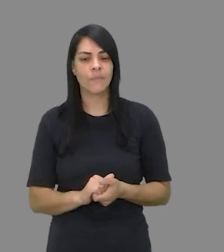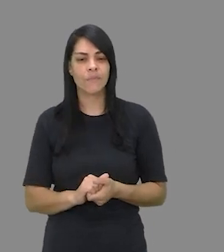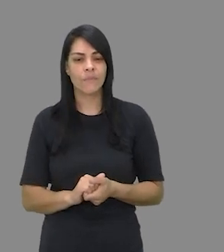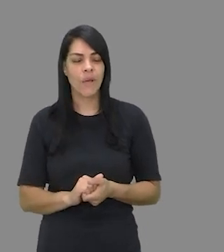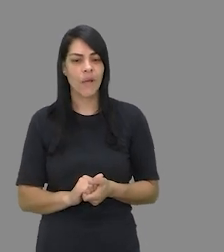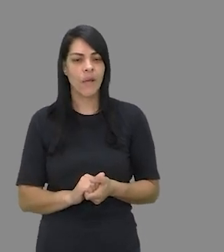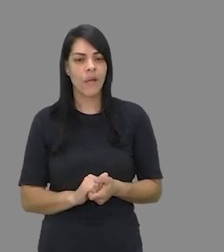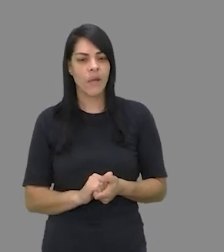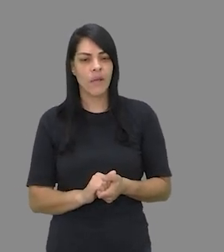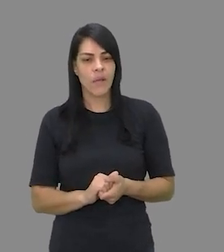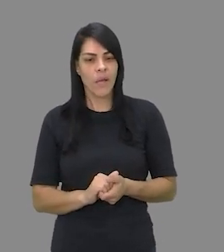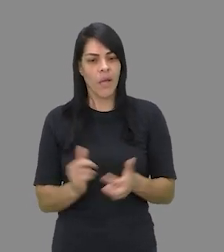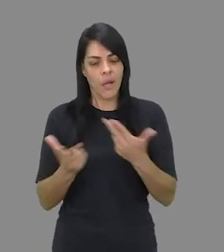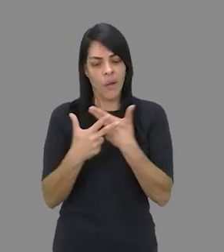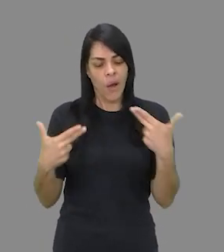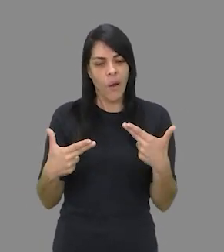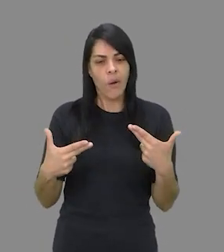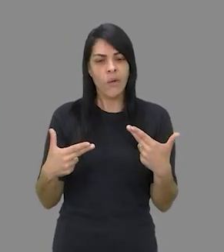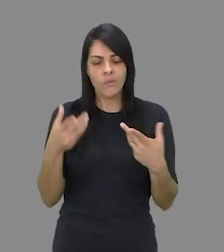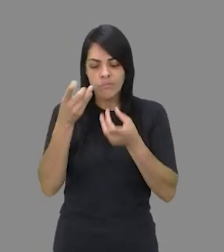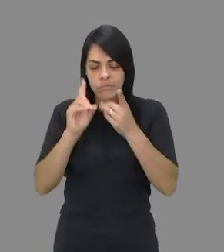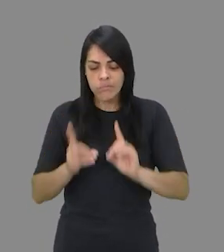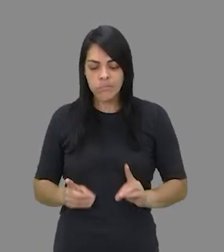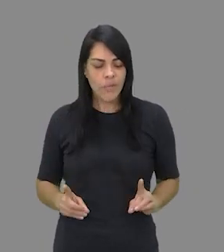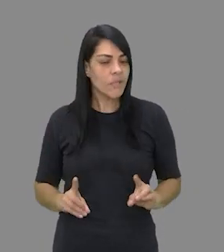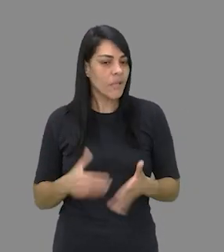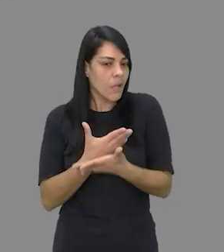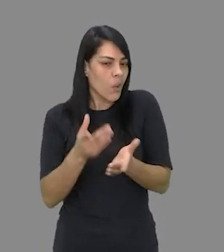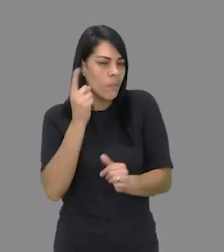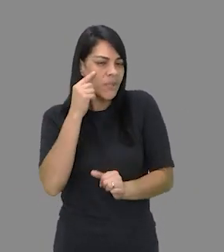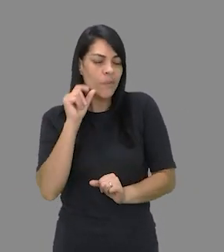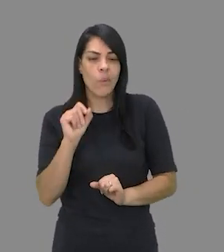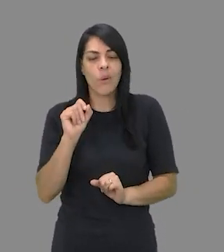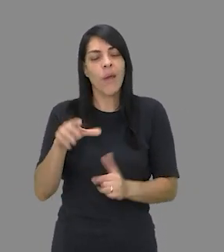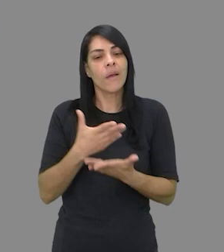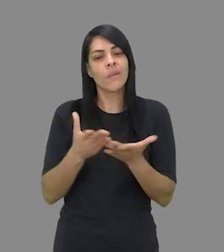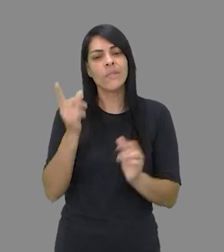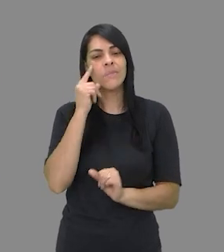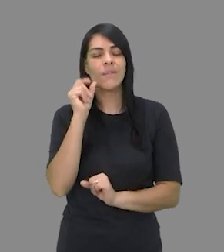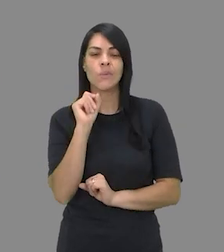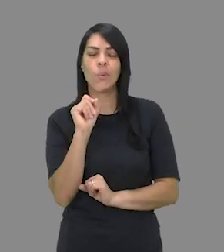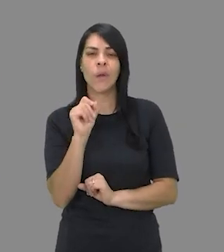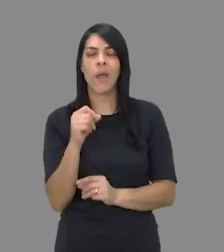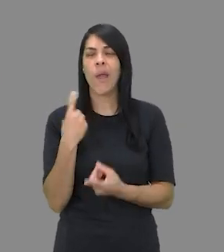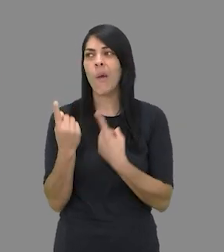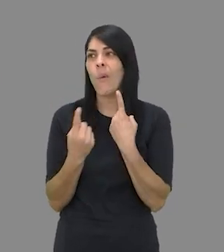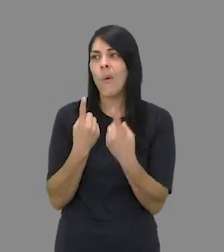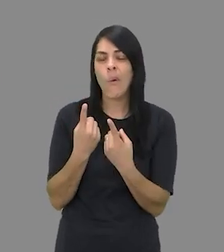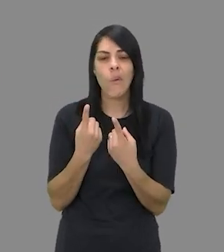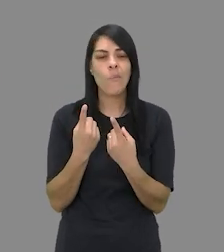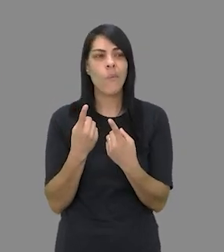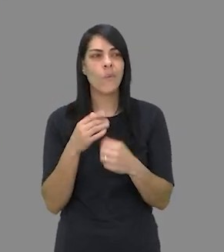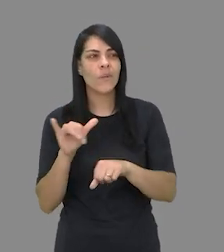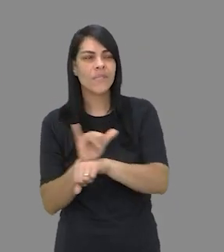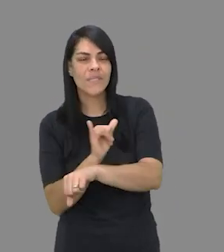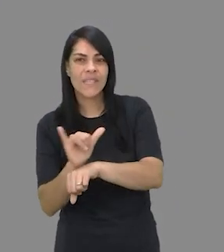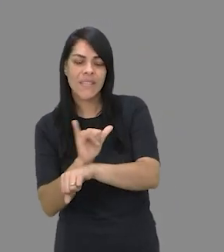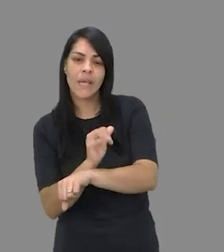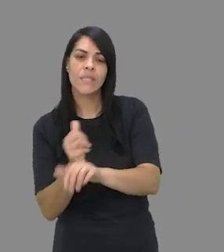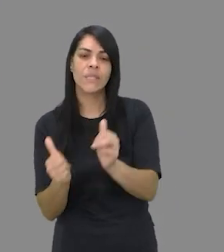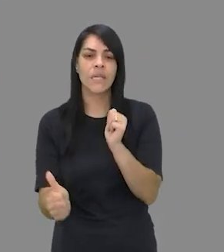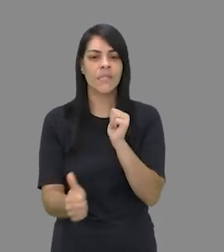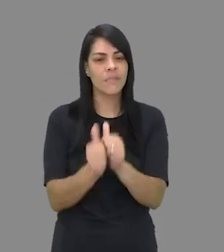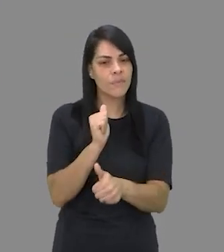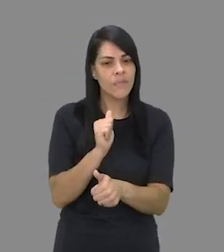em uma determinada deficiência, e aí a gente pensa em qual modalidade esportiva,